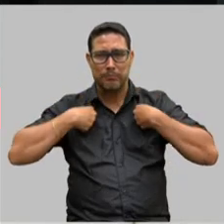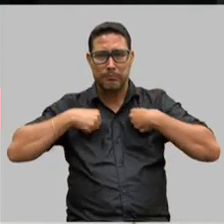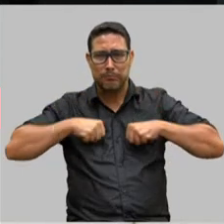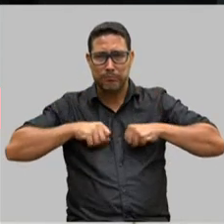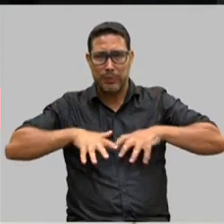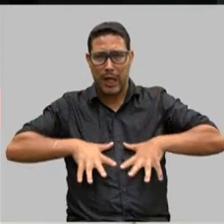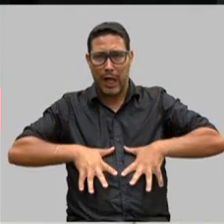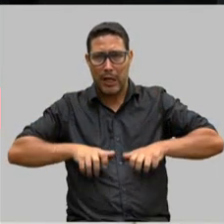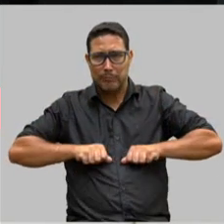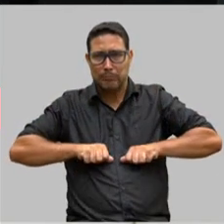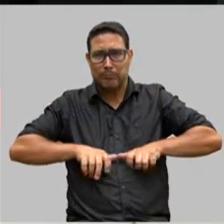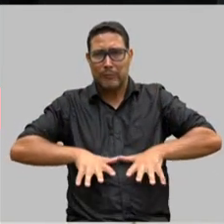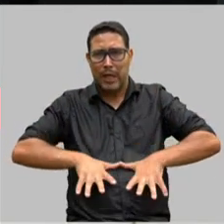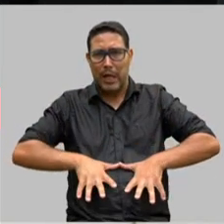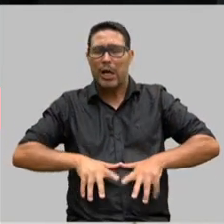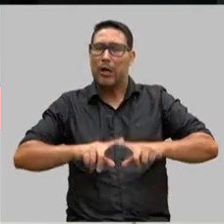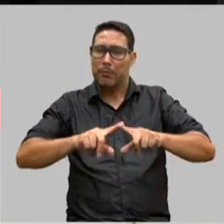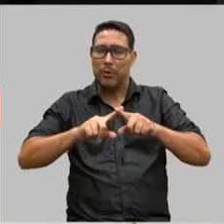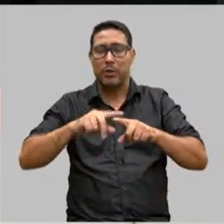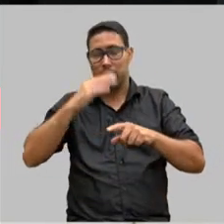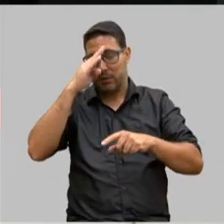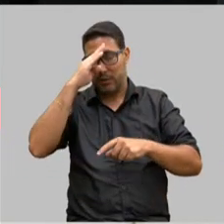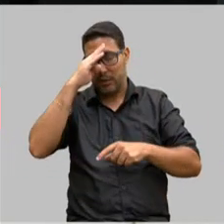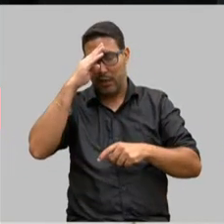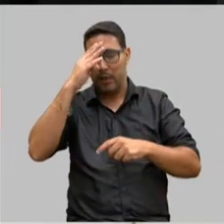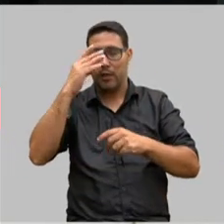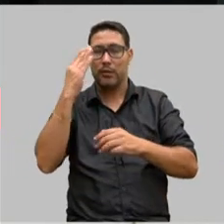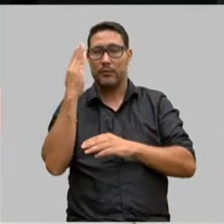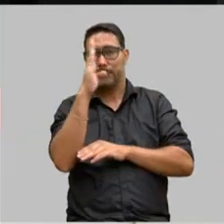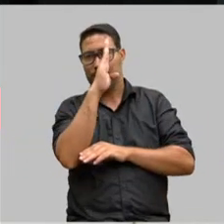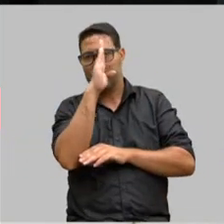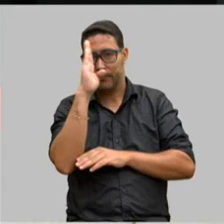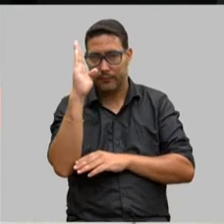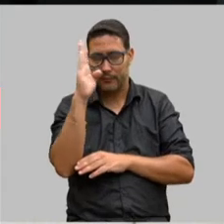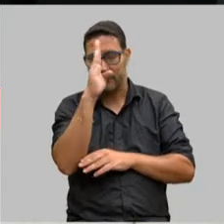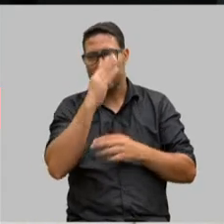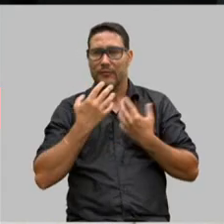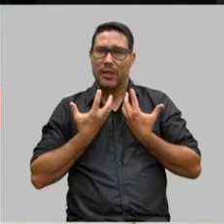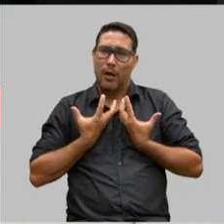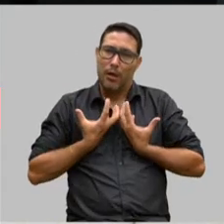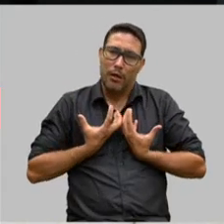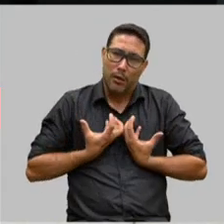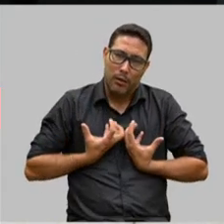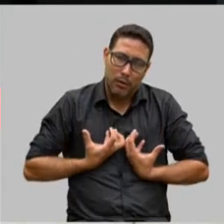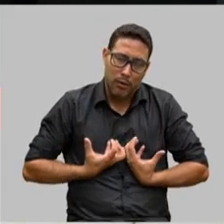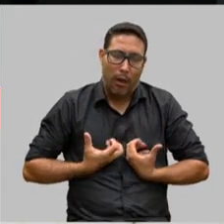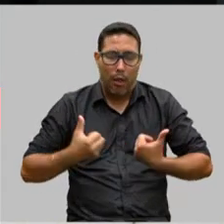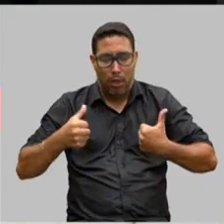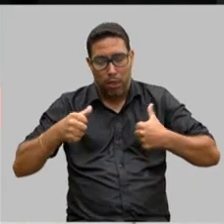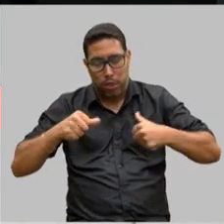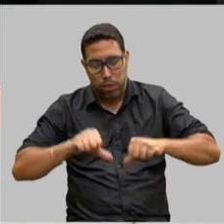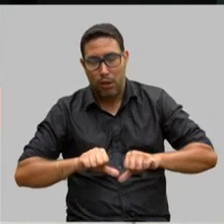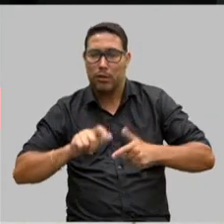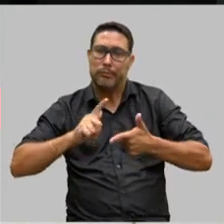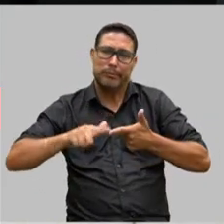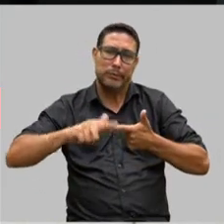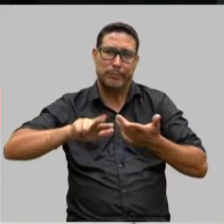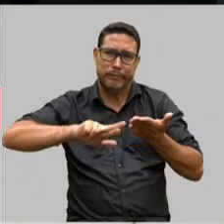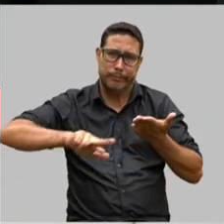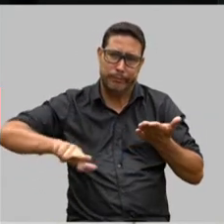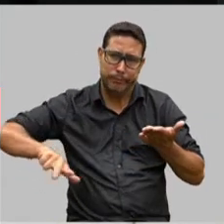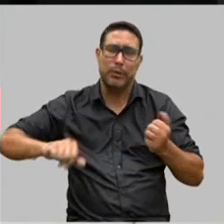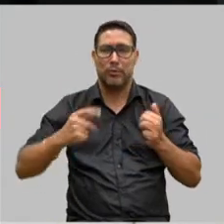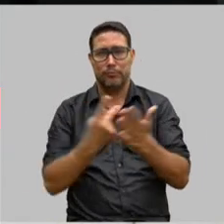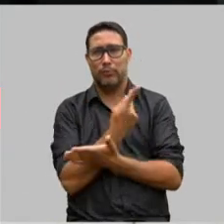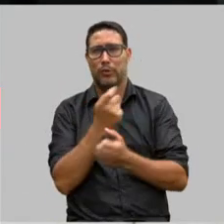exaustão, queda de pressão e inúmeros outros problemas. Existem um rol de estudos publicados em periódicos